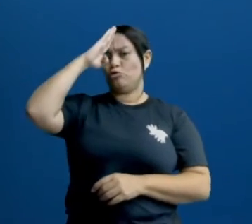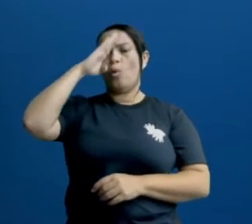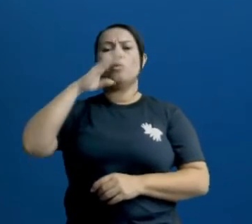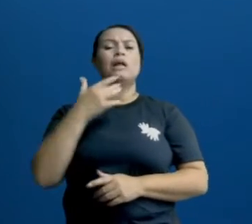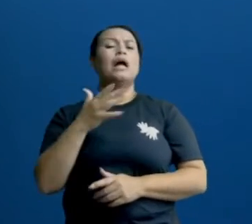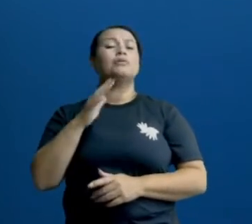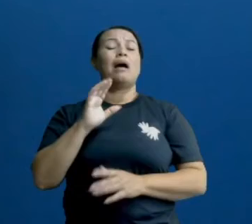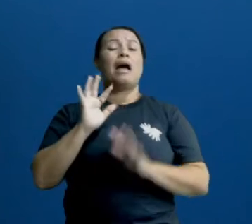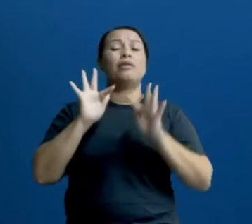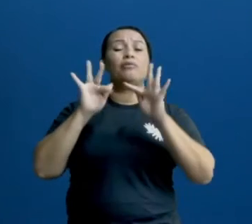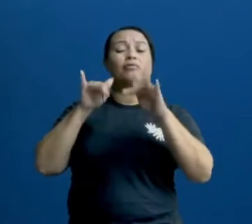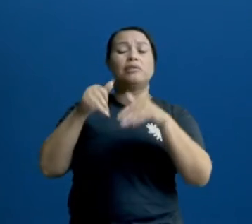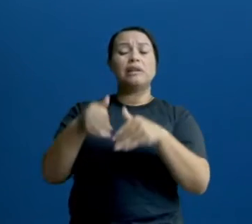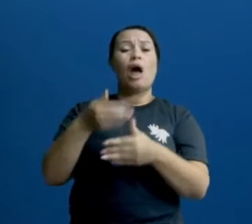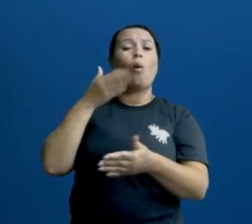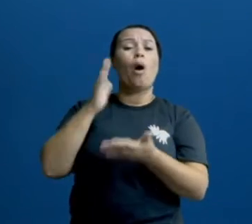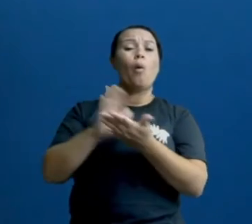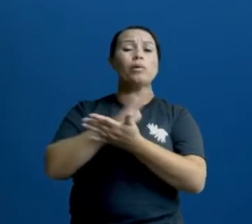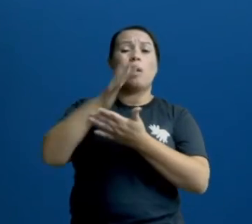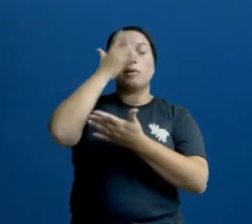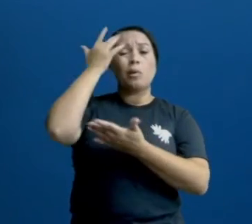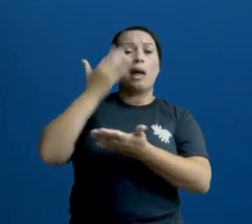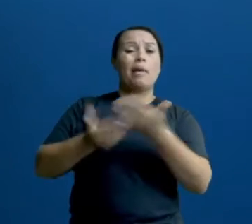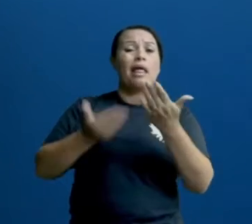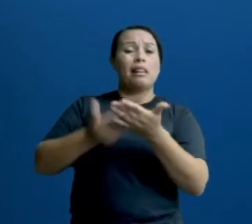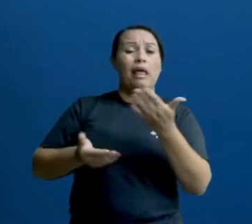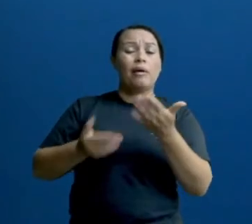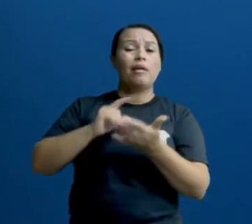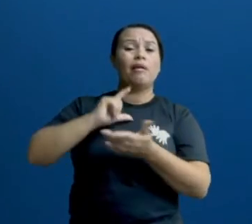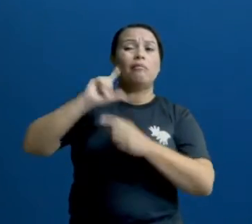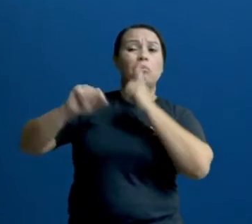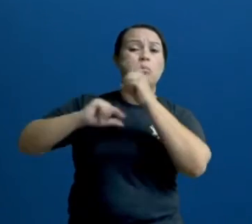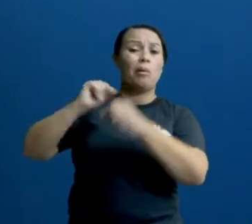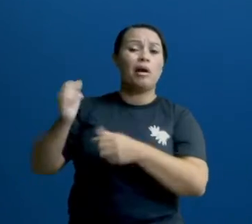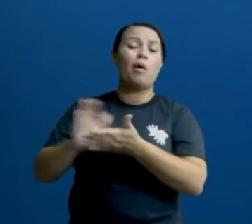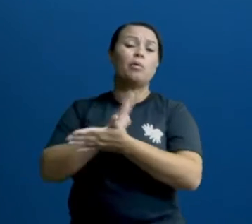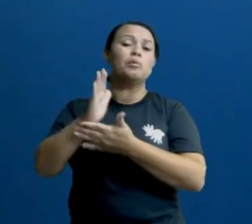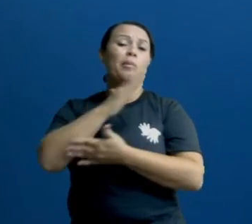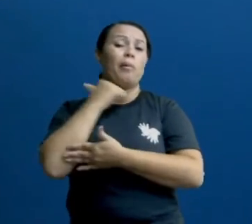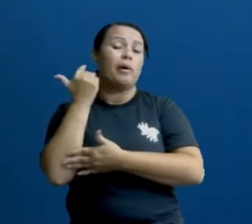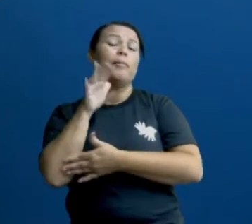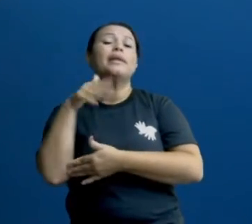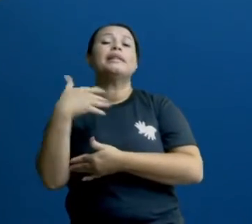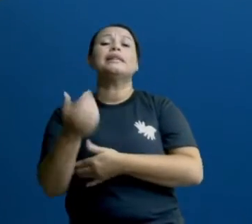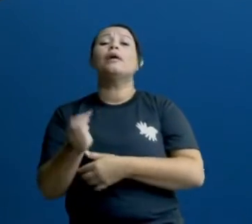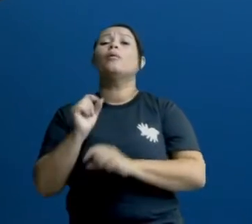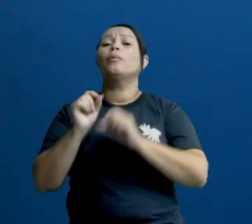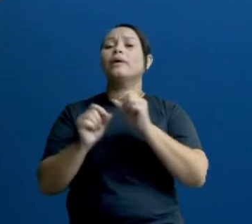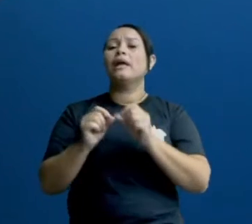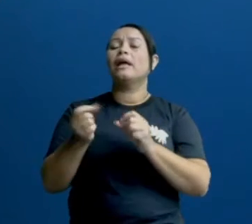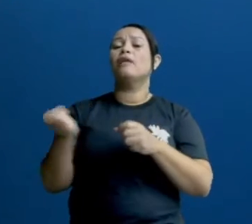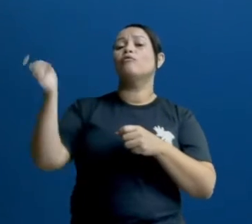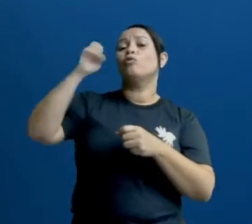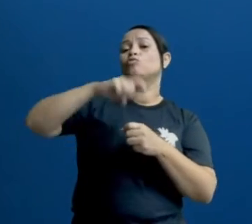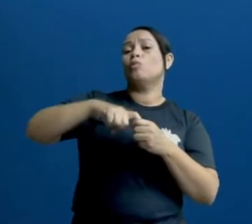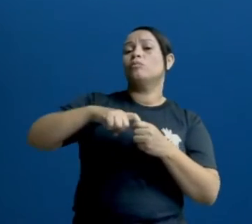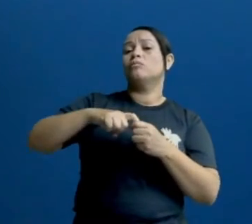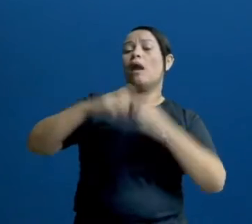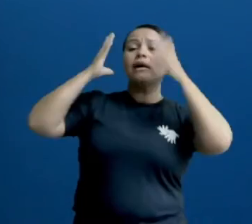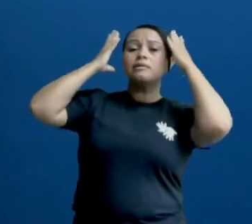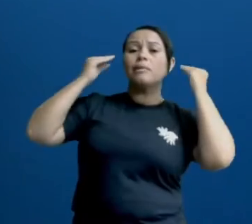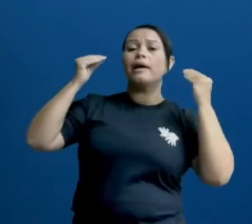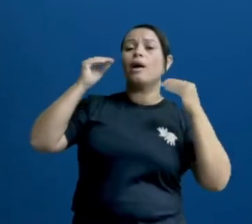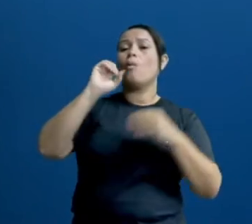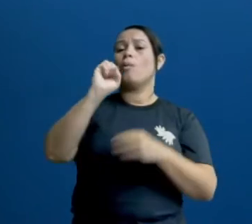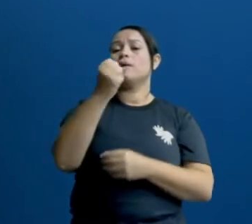viu que eles perderam muitos soldados. Então vamos dizer que ele voltou com apenas 830. Então